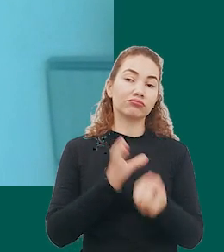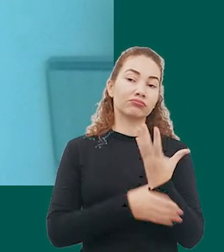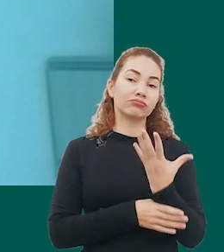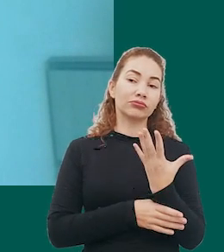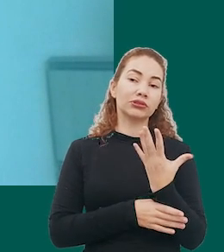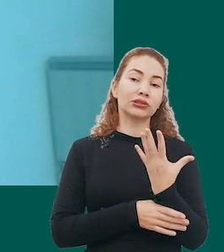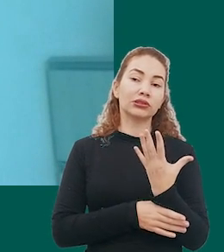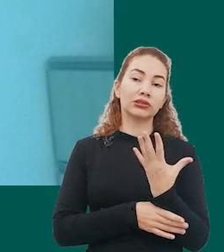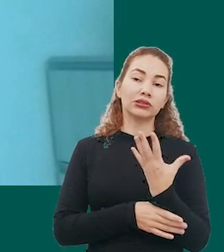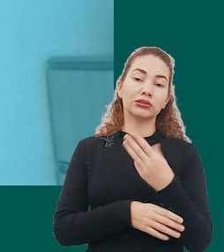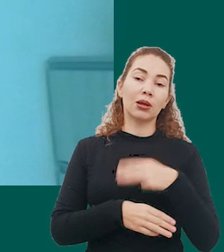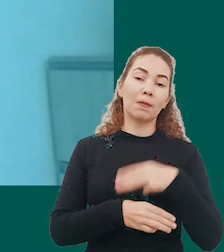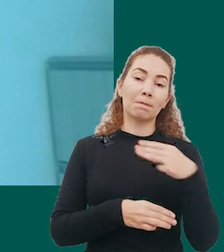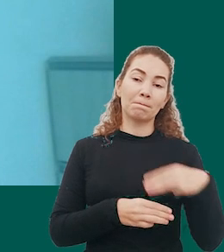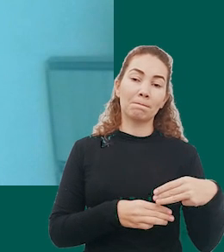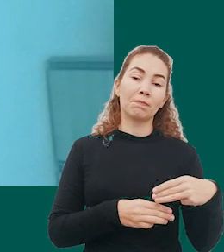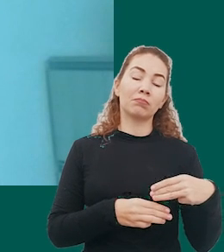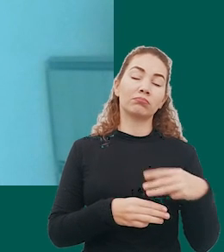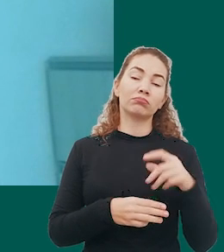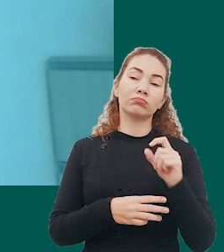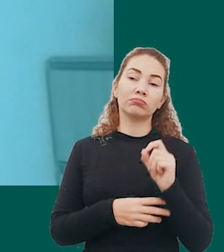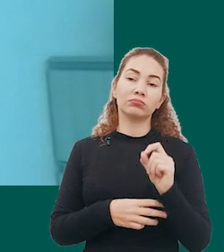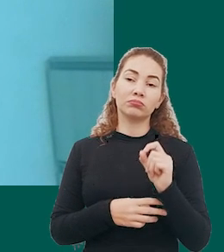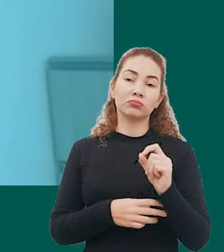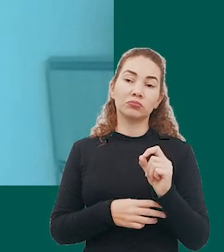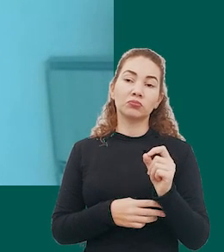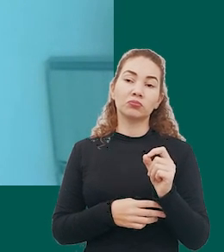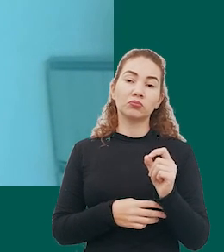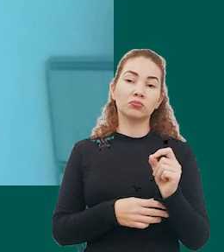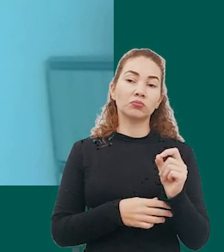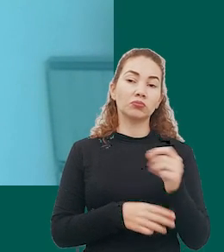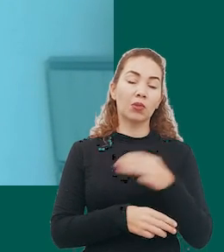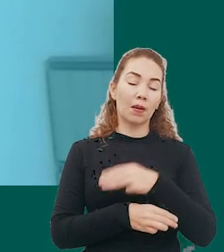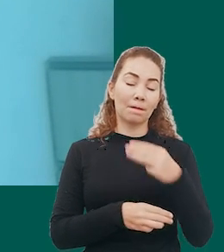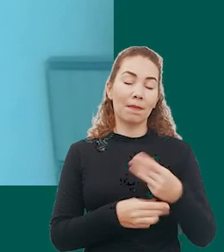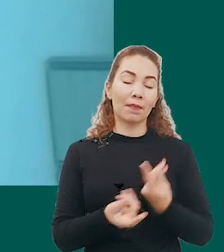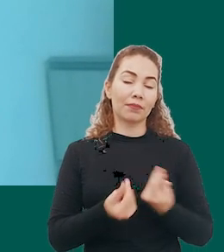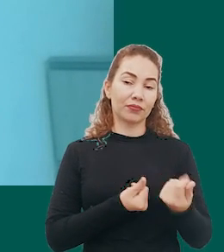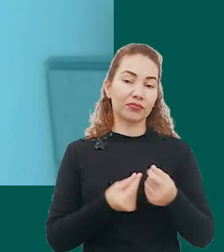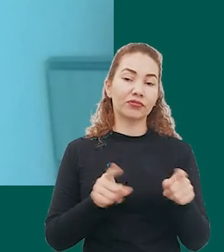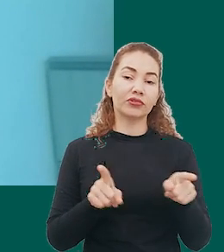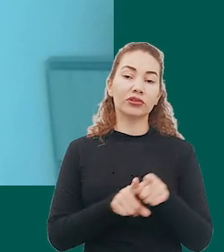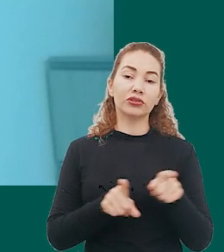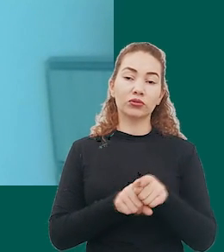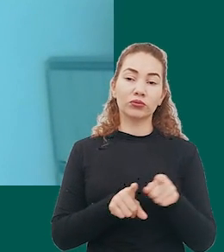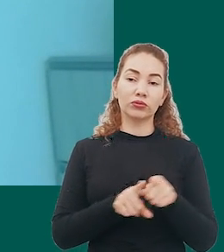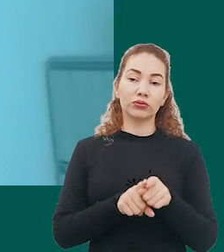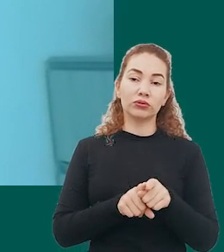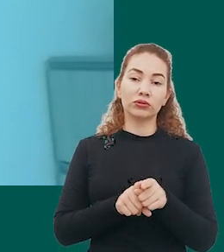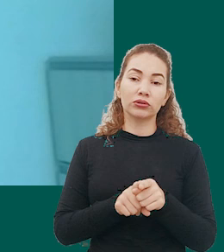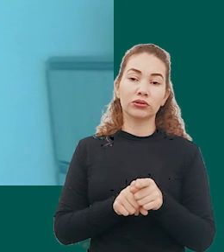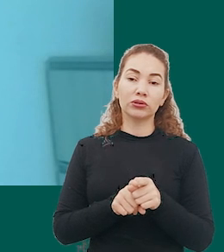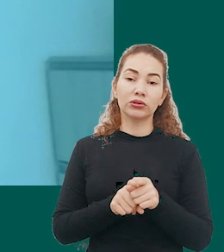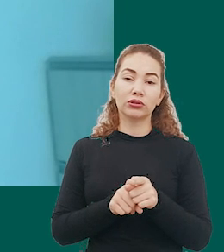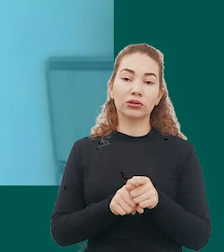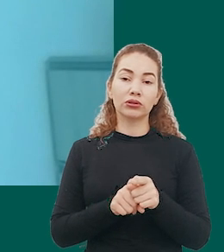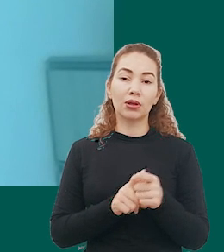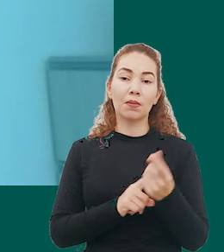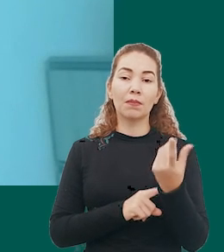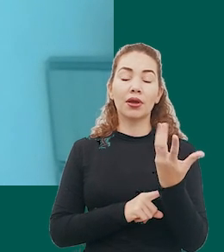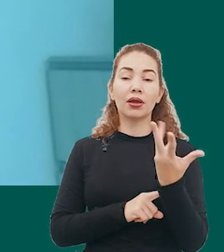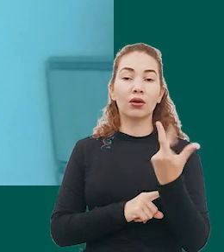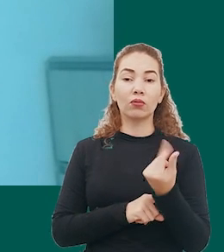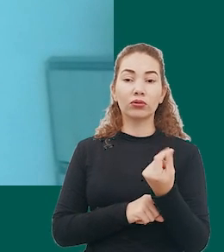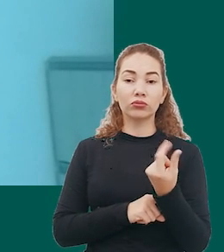de mapas de financeiro, né? Também trabalhamos com a questão de custo nas empresas,